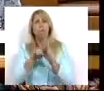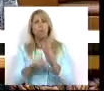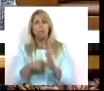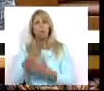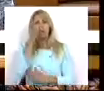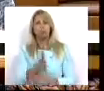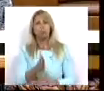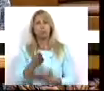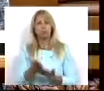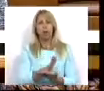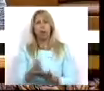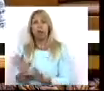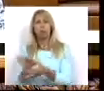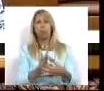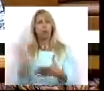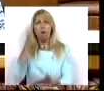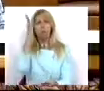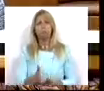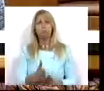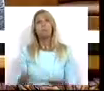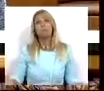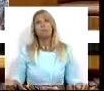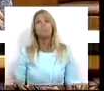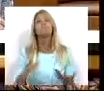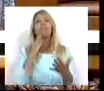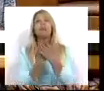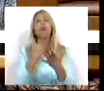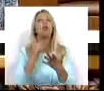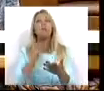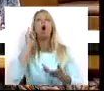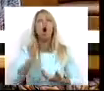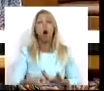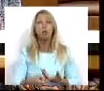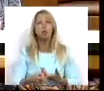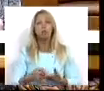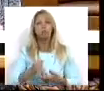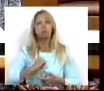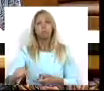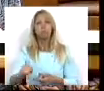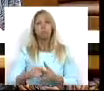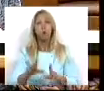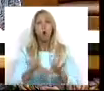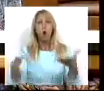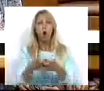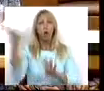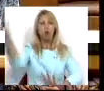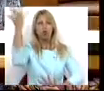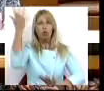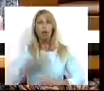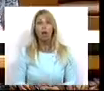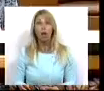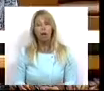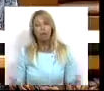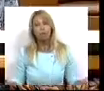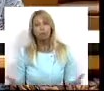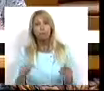isto não se pode dar outro nome que não a de uma total afronta àquele órgão de soberania. Tratou-se